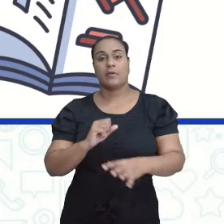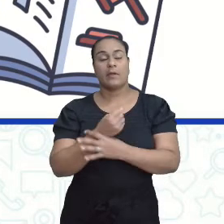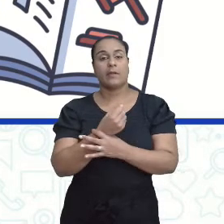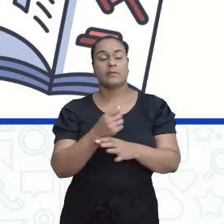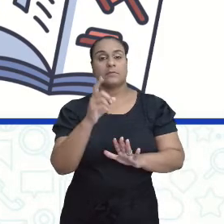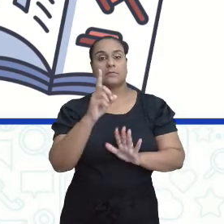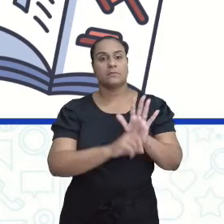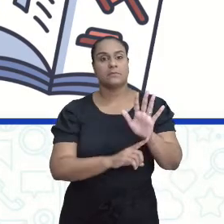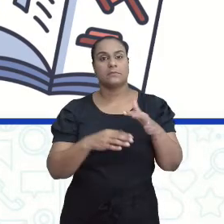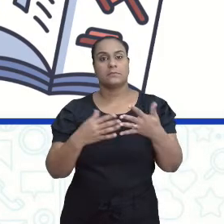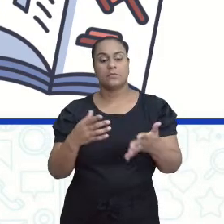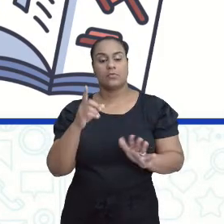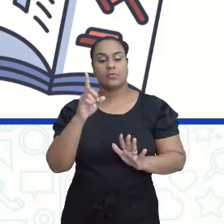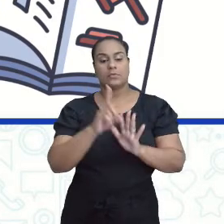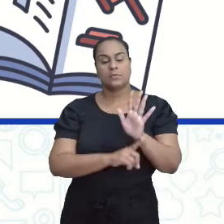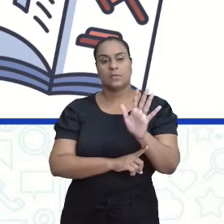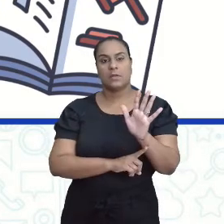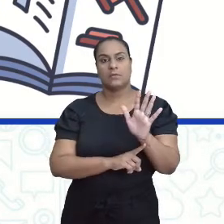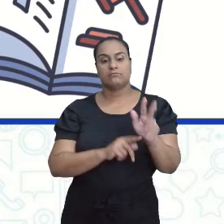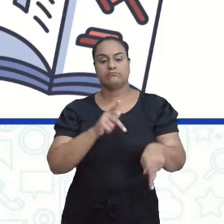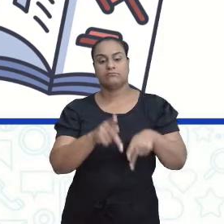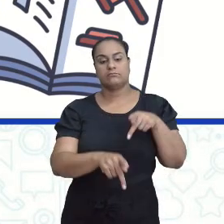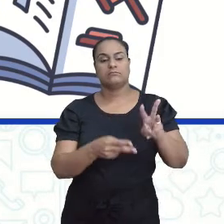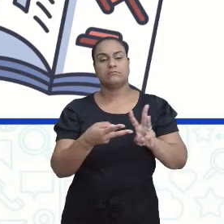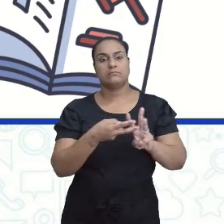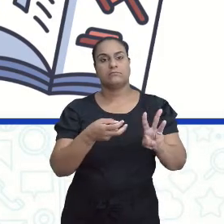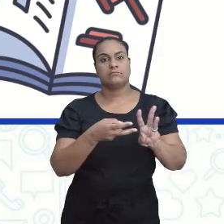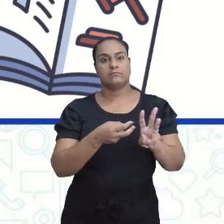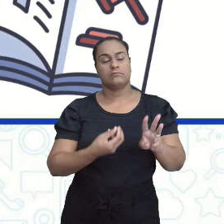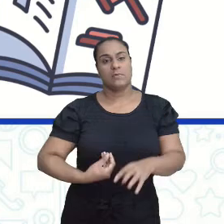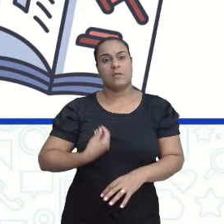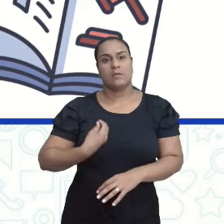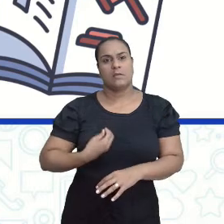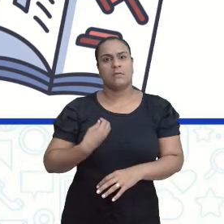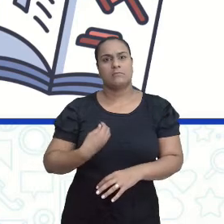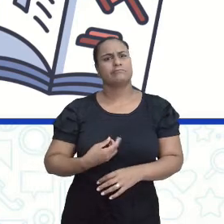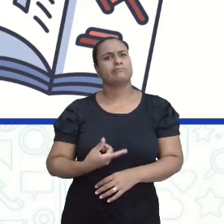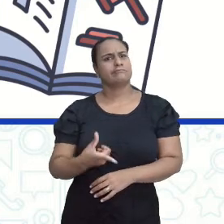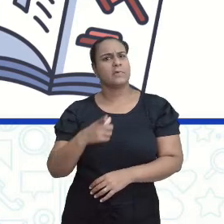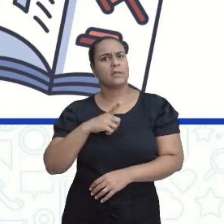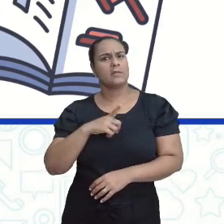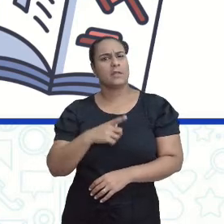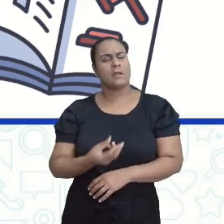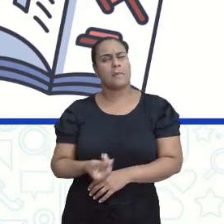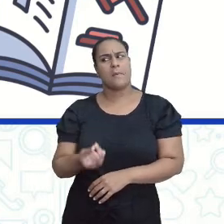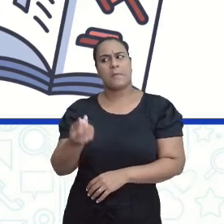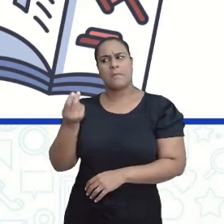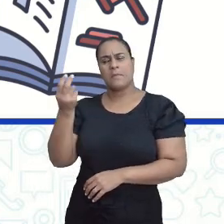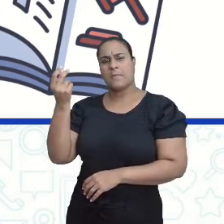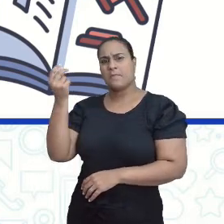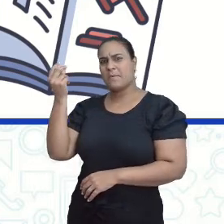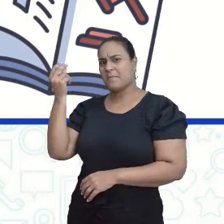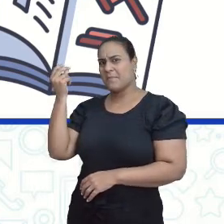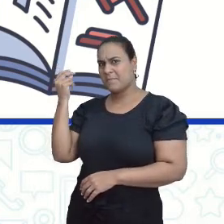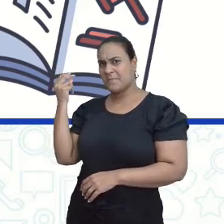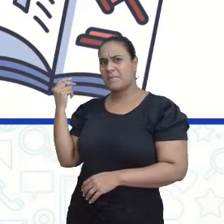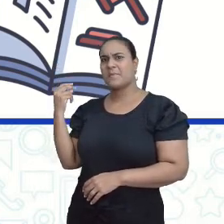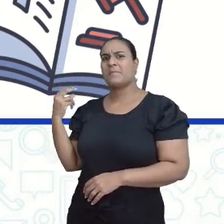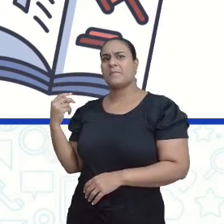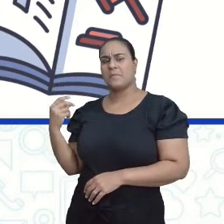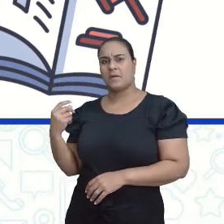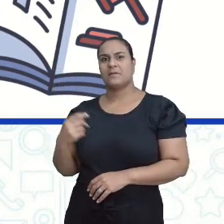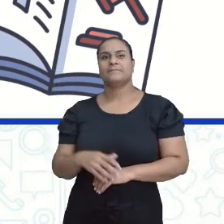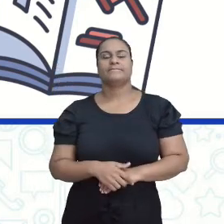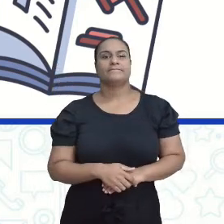direitos dos povos indígenas sobre as terras onde vivem existem há muito tempo, né? Existe há muitos